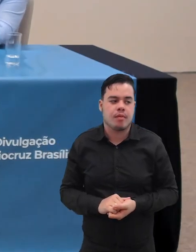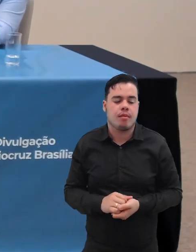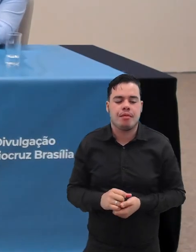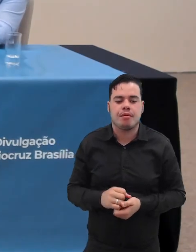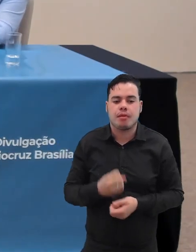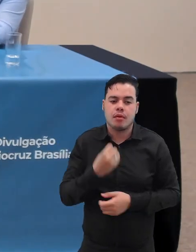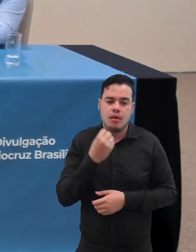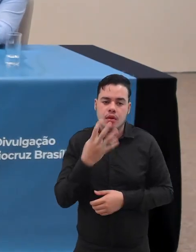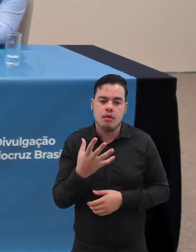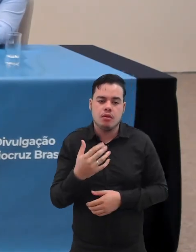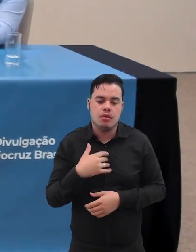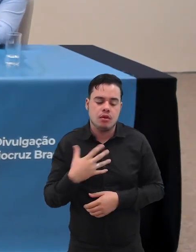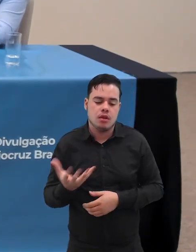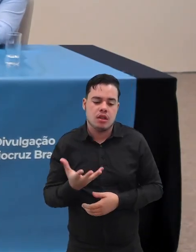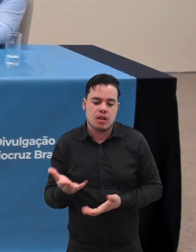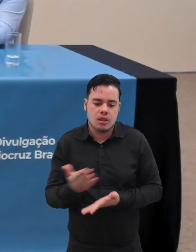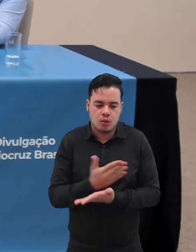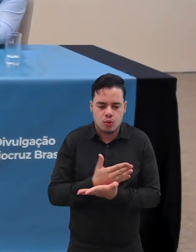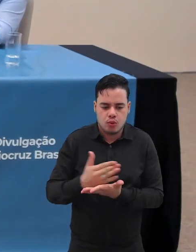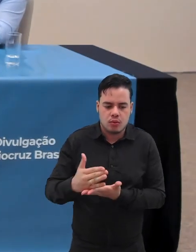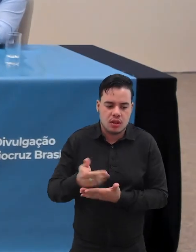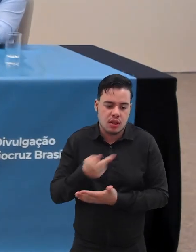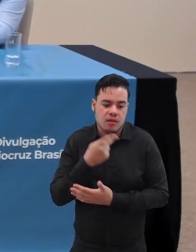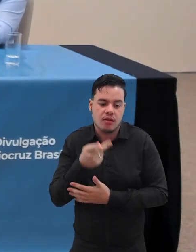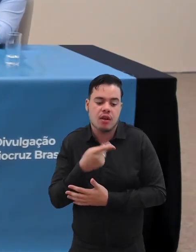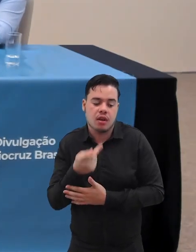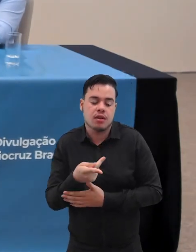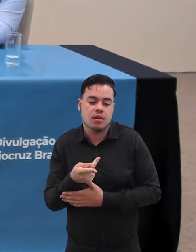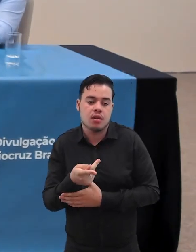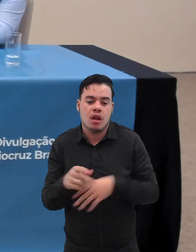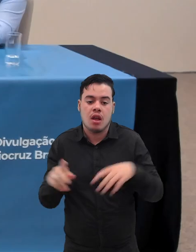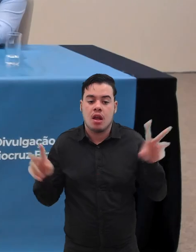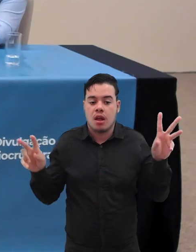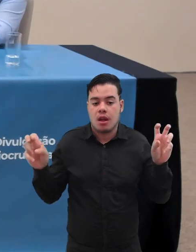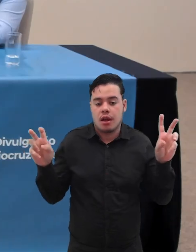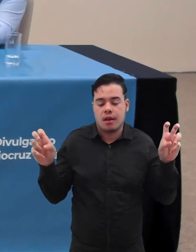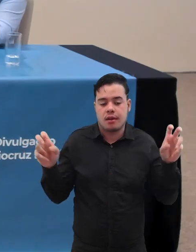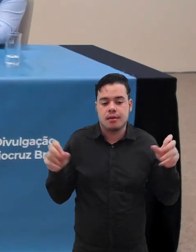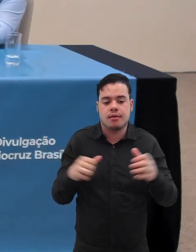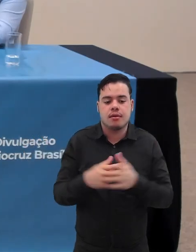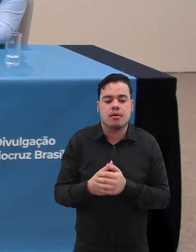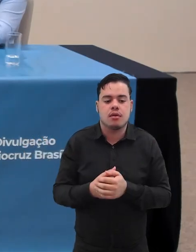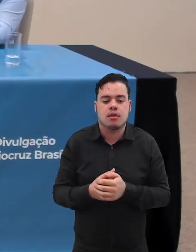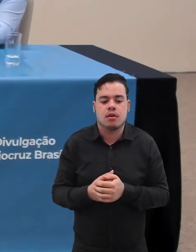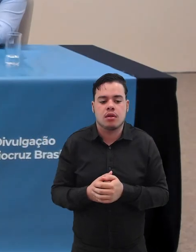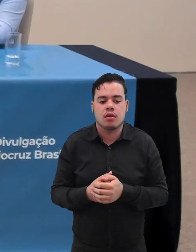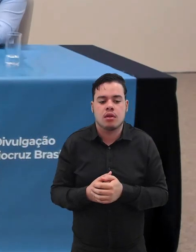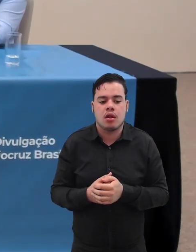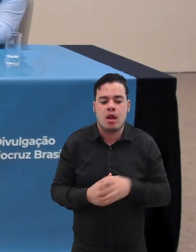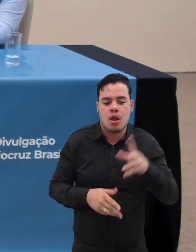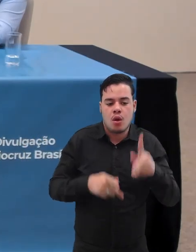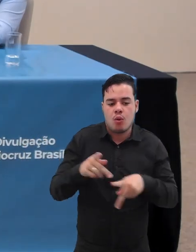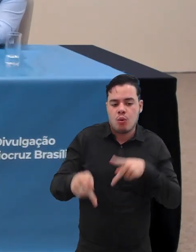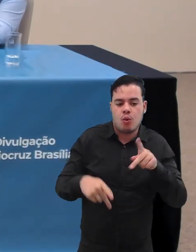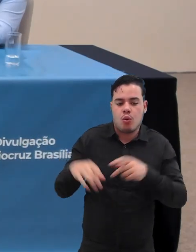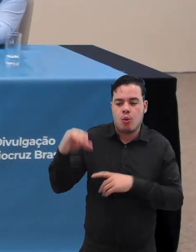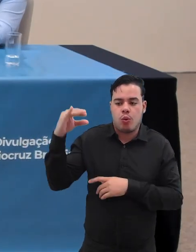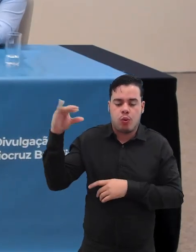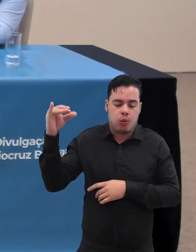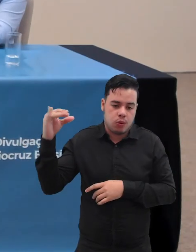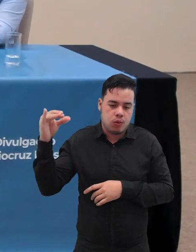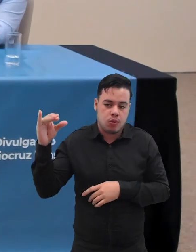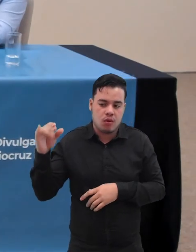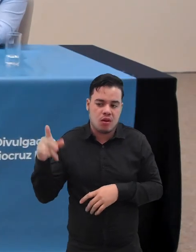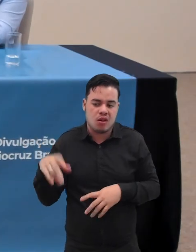Bom, queria começar falando a respeito da popularização da ciência na